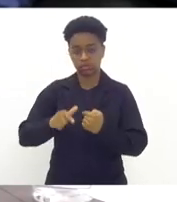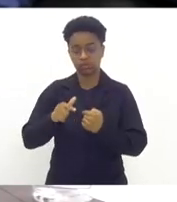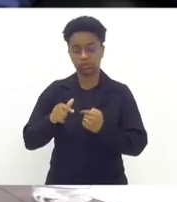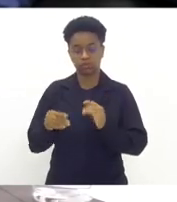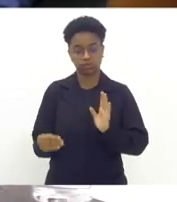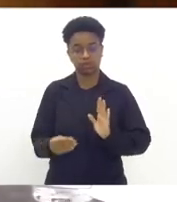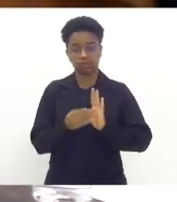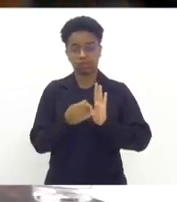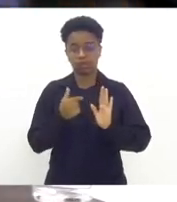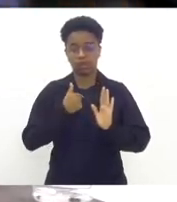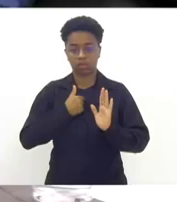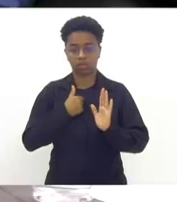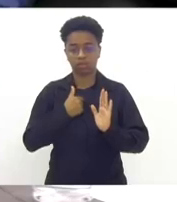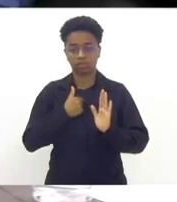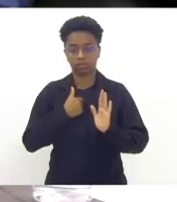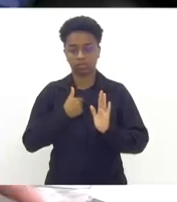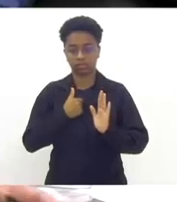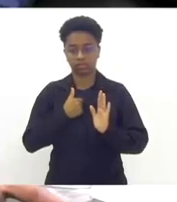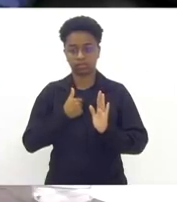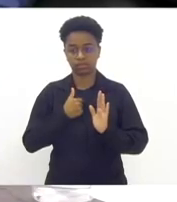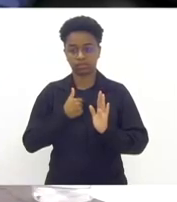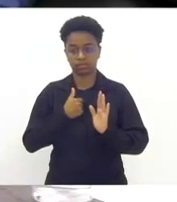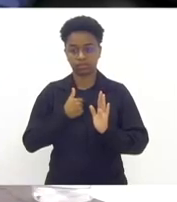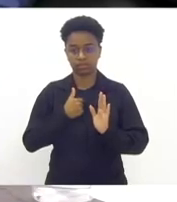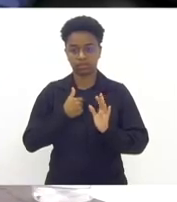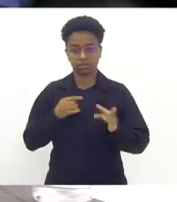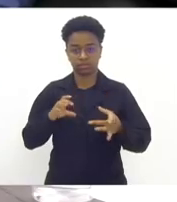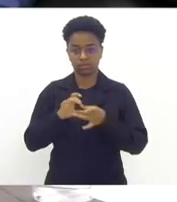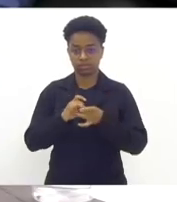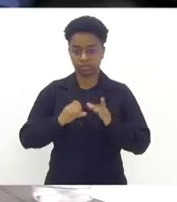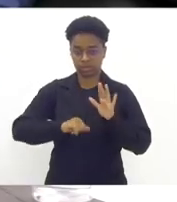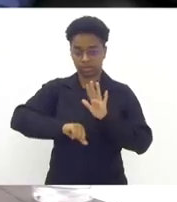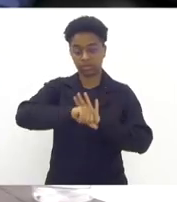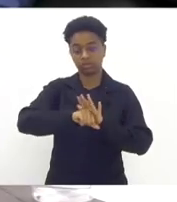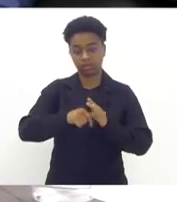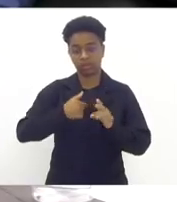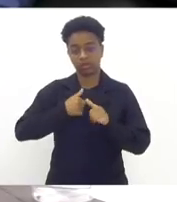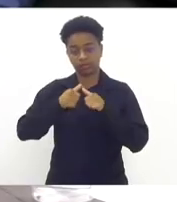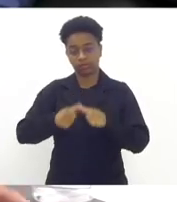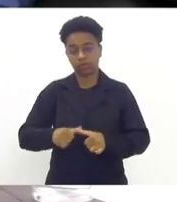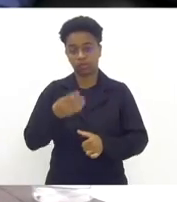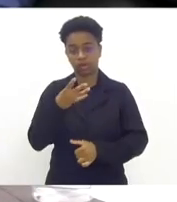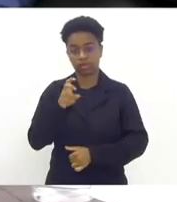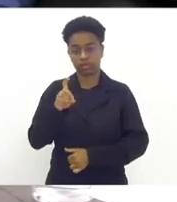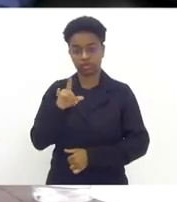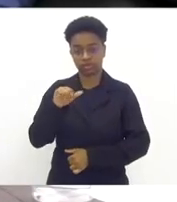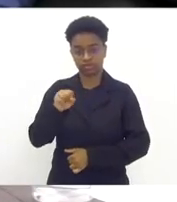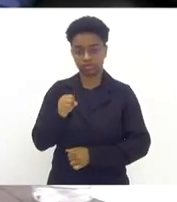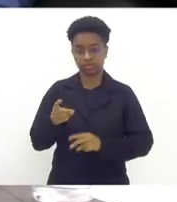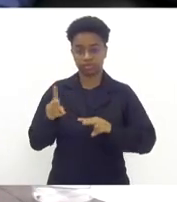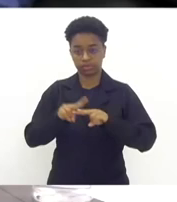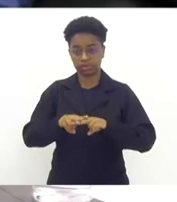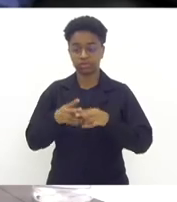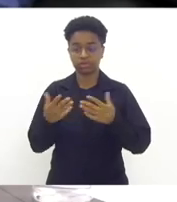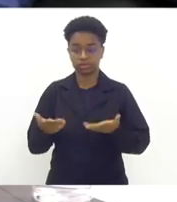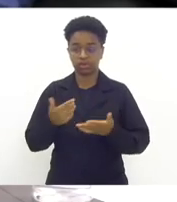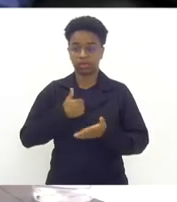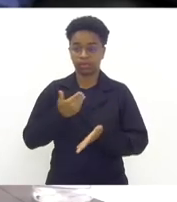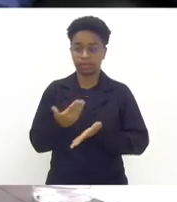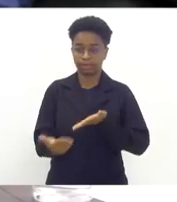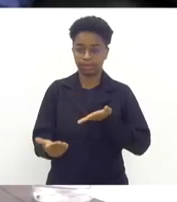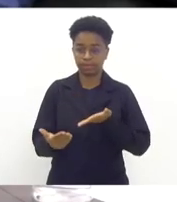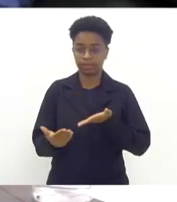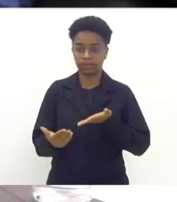no crime. Mais 45 dias preso, nesse tempo perdi a etapa